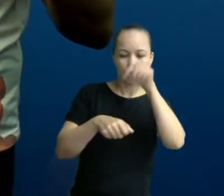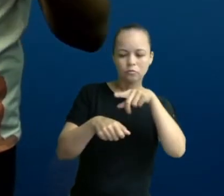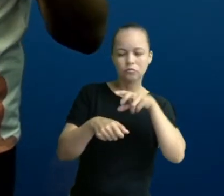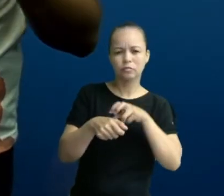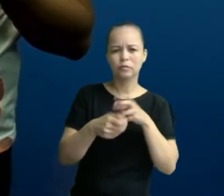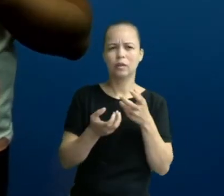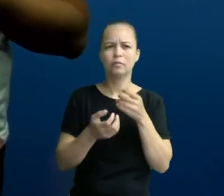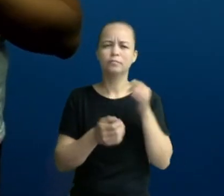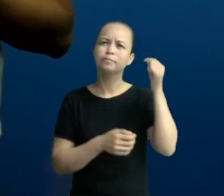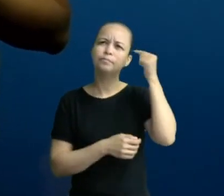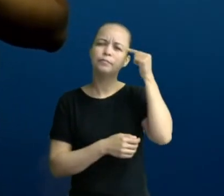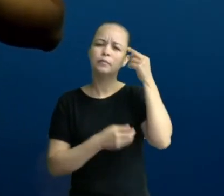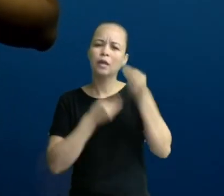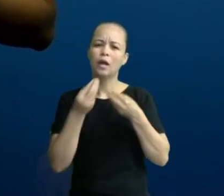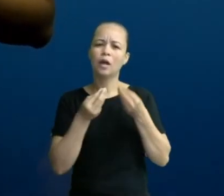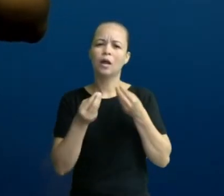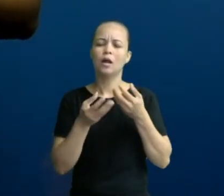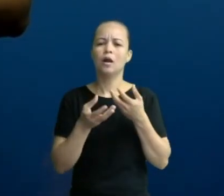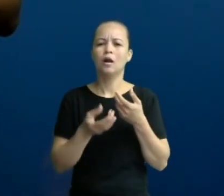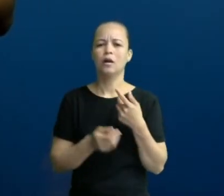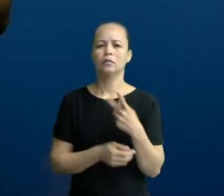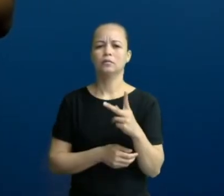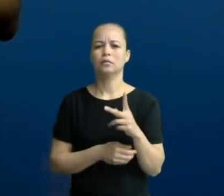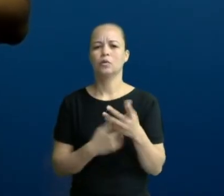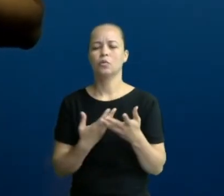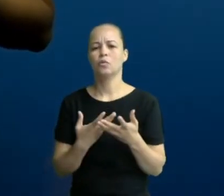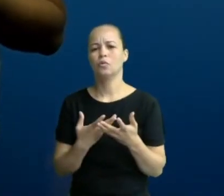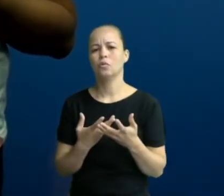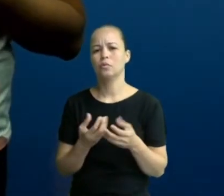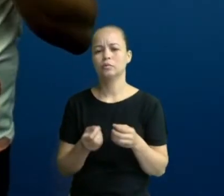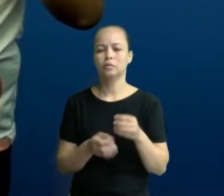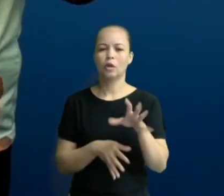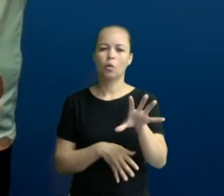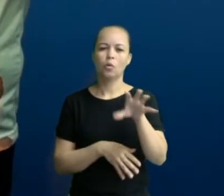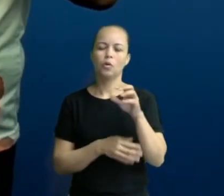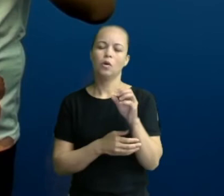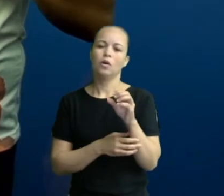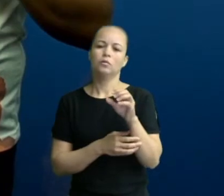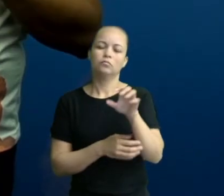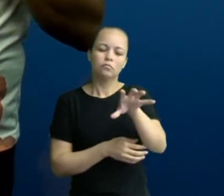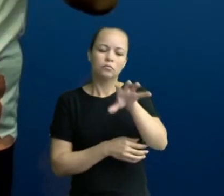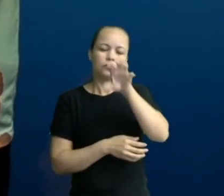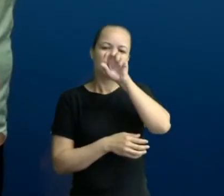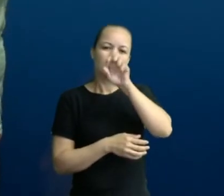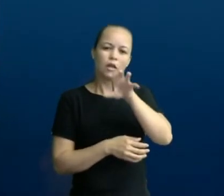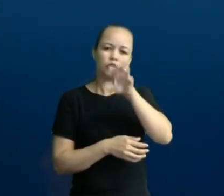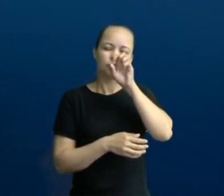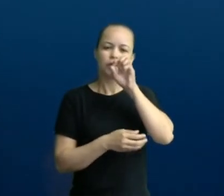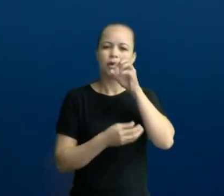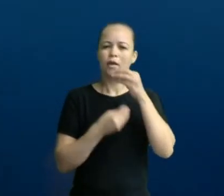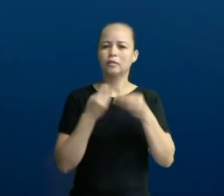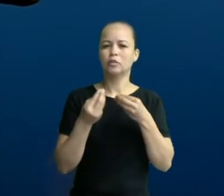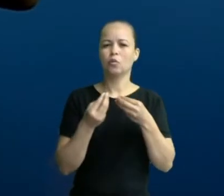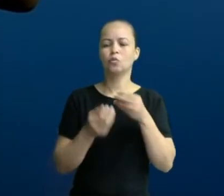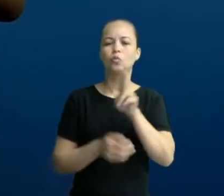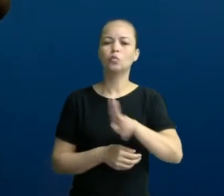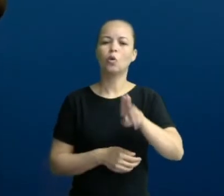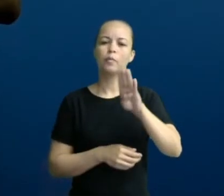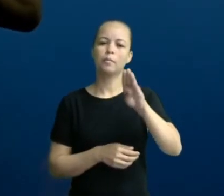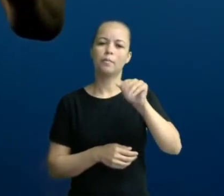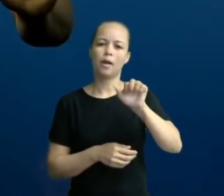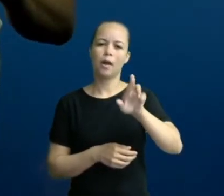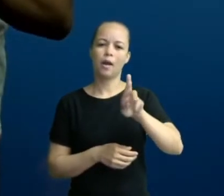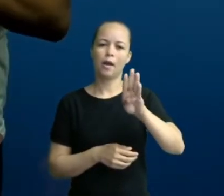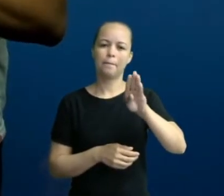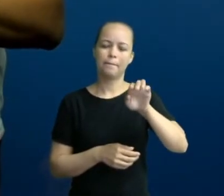todo cobertinho. Ele tem uma afinidade muito grande com o CO2 da nossa respiração. Então ele vai lá, chega lá na região, por isso que é chamado de barbeiro. Mas ele também é